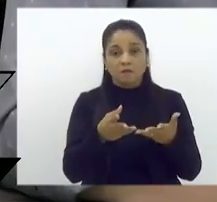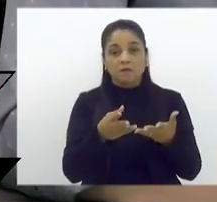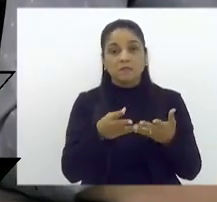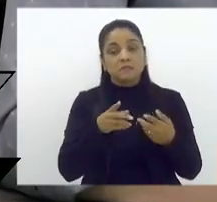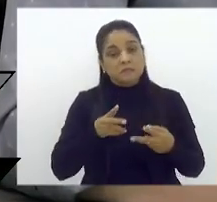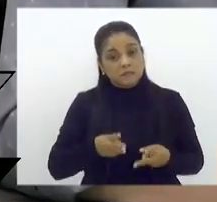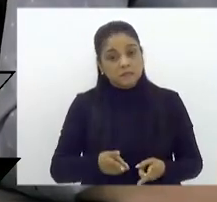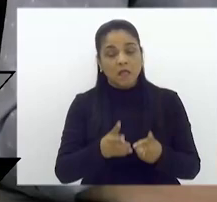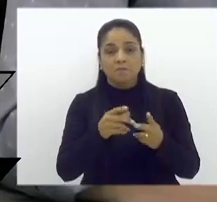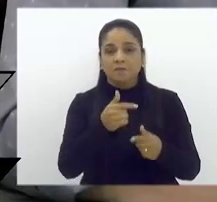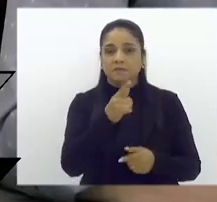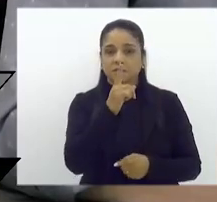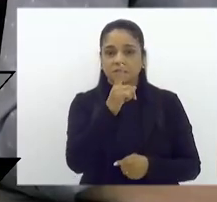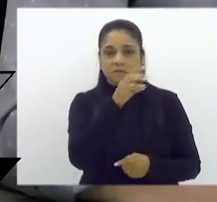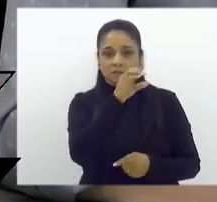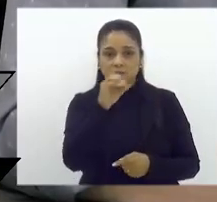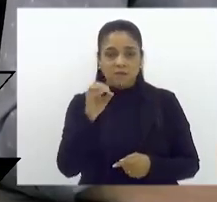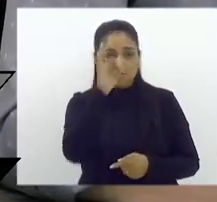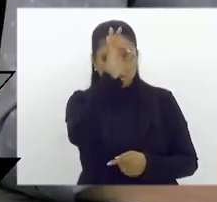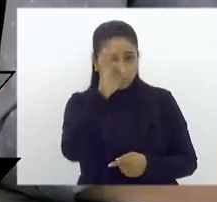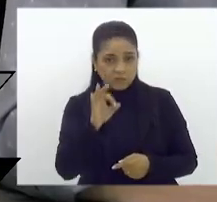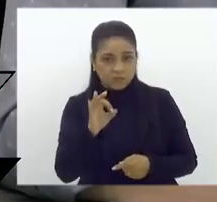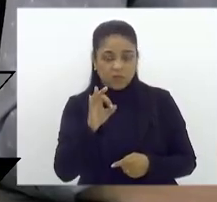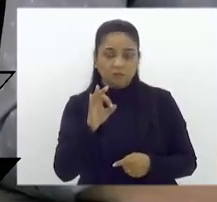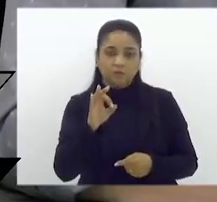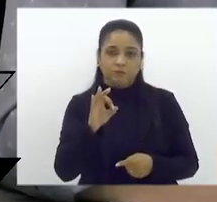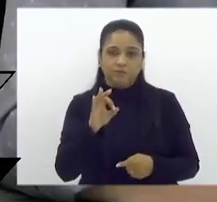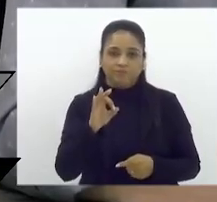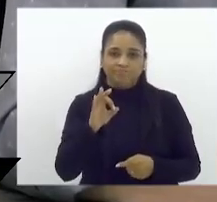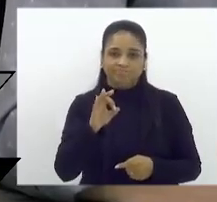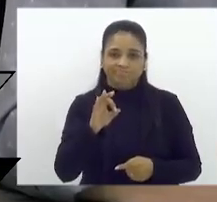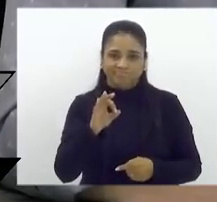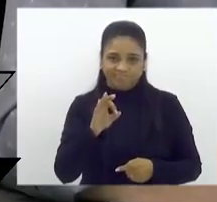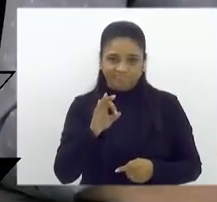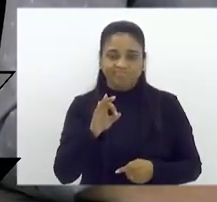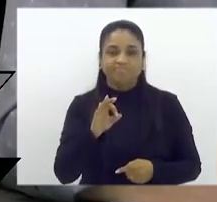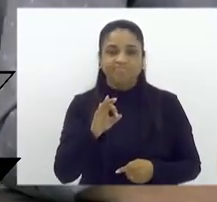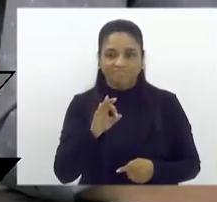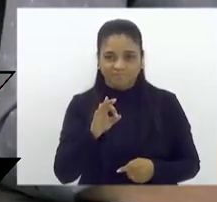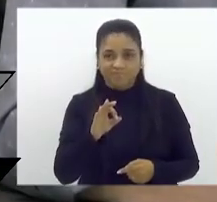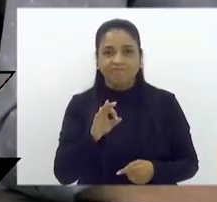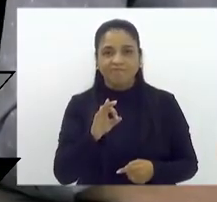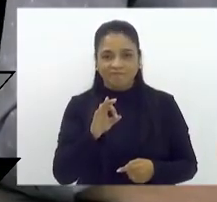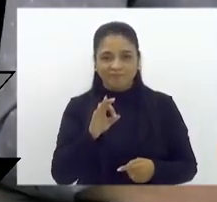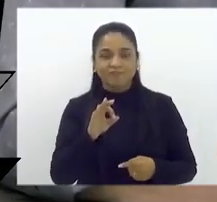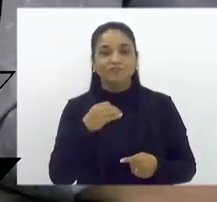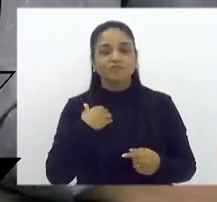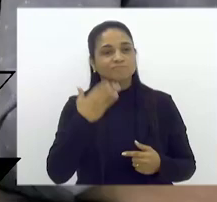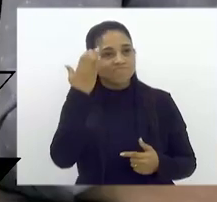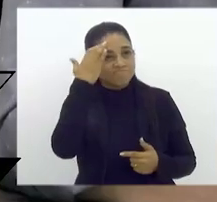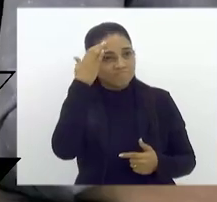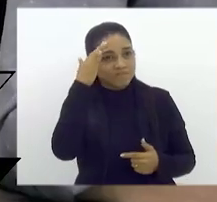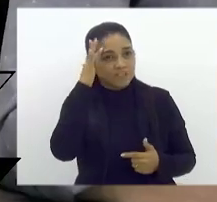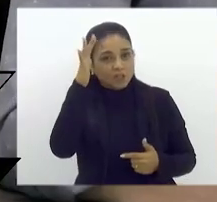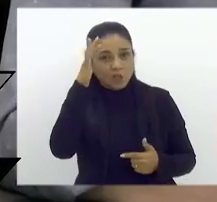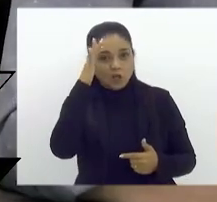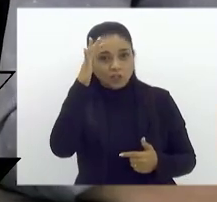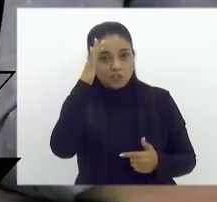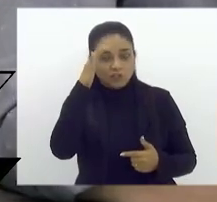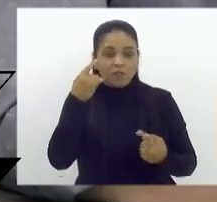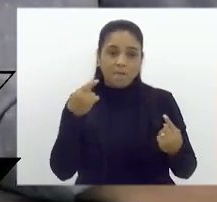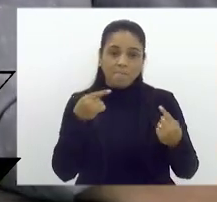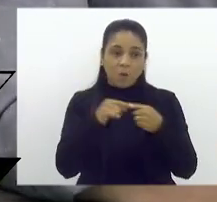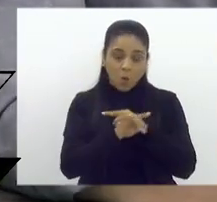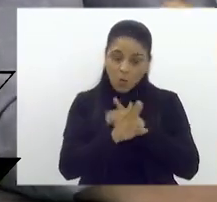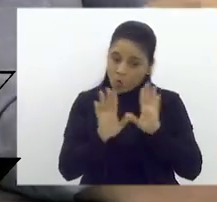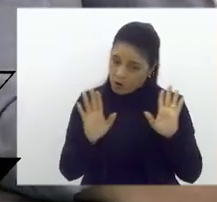ter 100% de consenso. De consenso. Na, vai ter todos, todas as ideologias aqui. Há